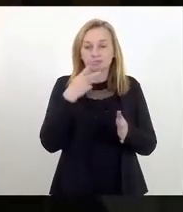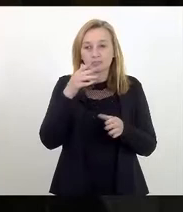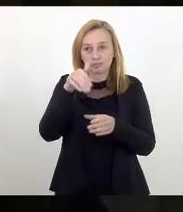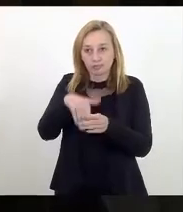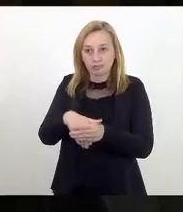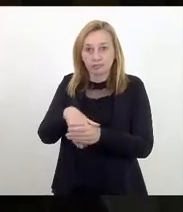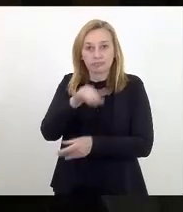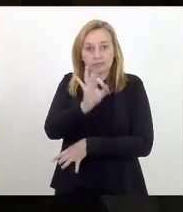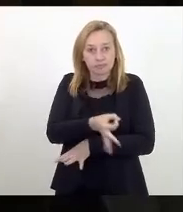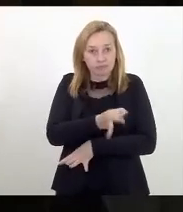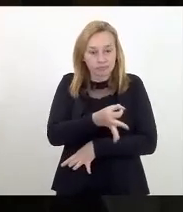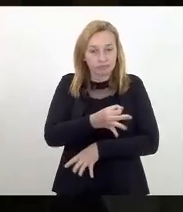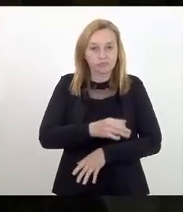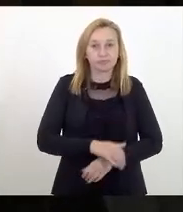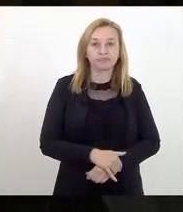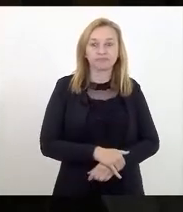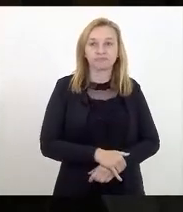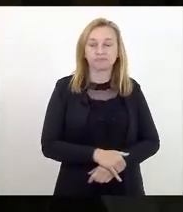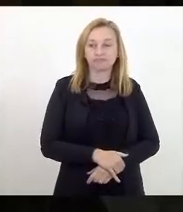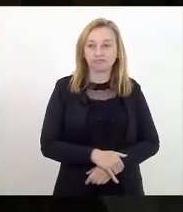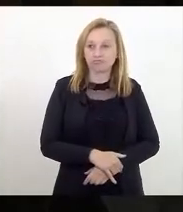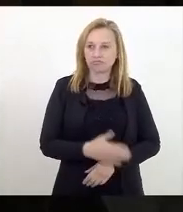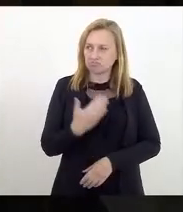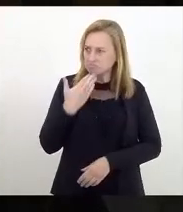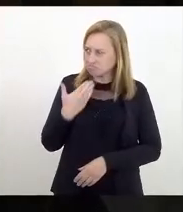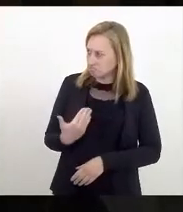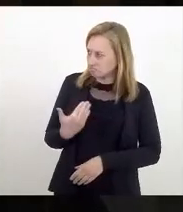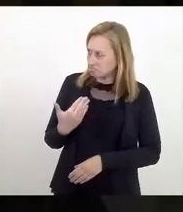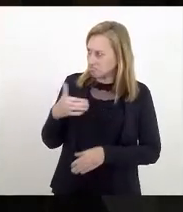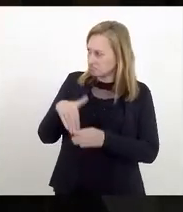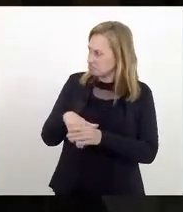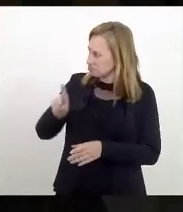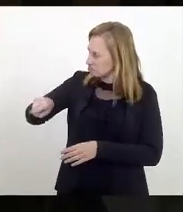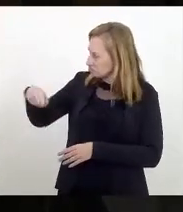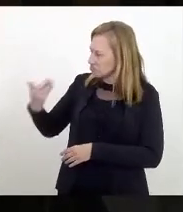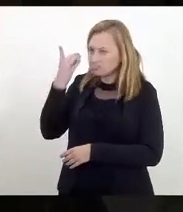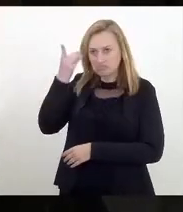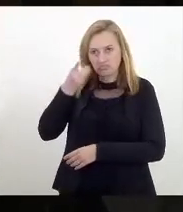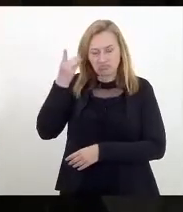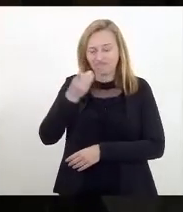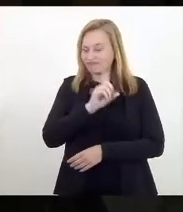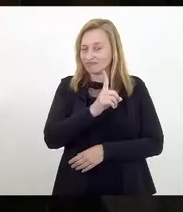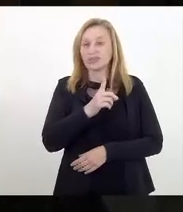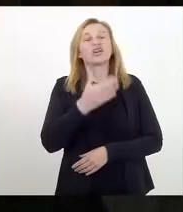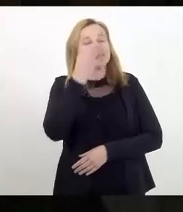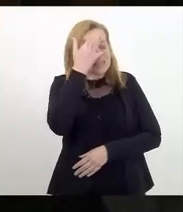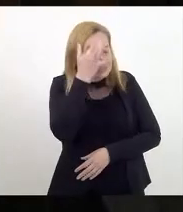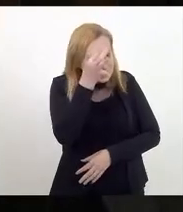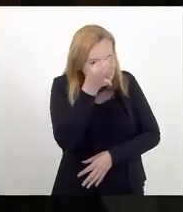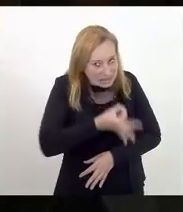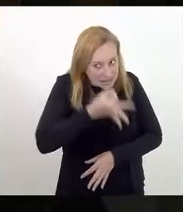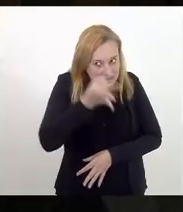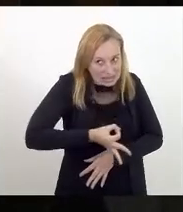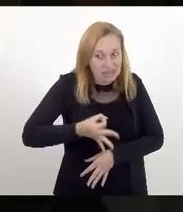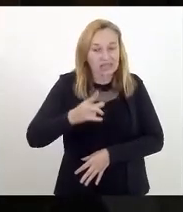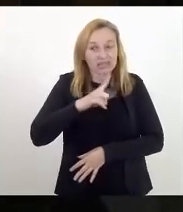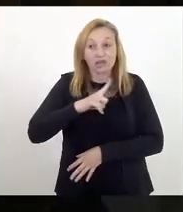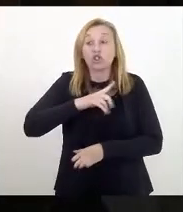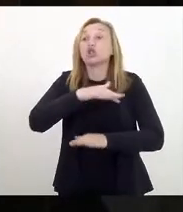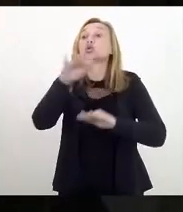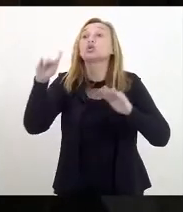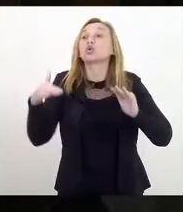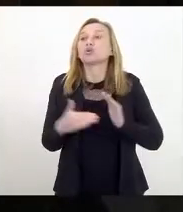certeza absoluta que não estou nem pedindo voto dos outros parlamentares. tenho certeza absoluta que todos,